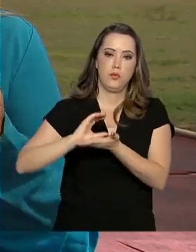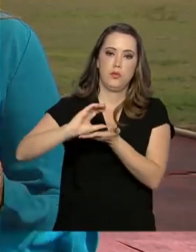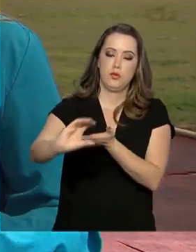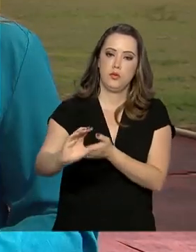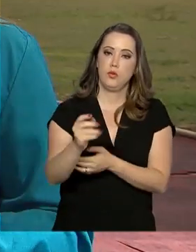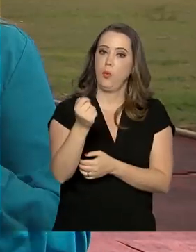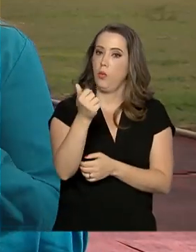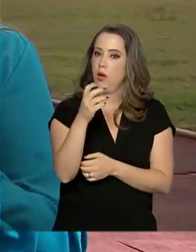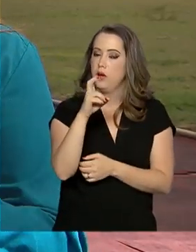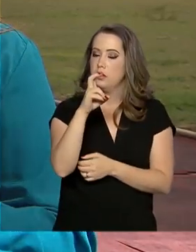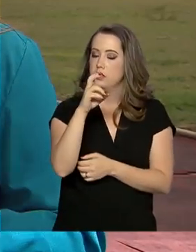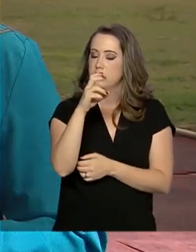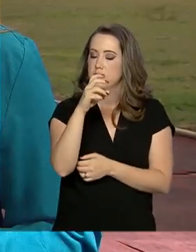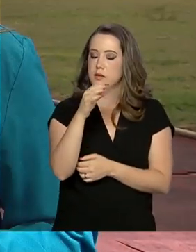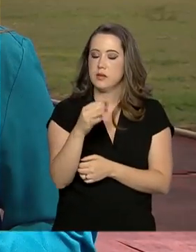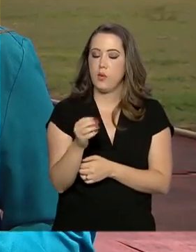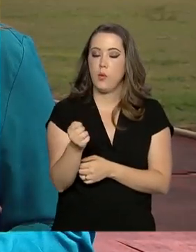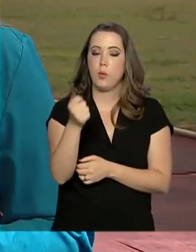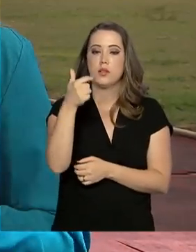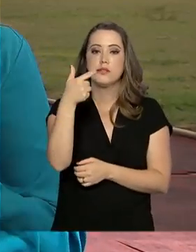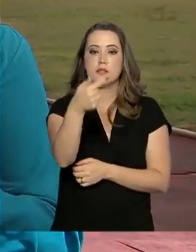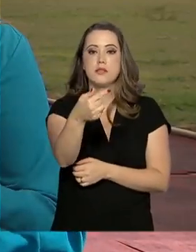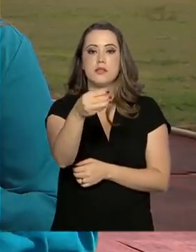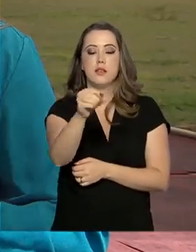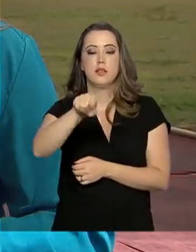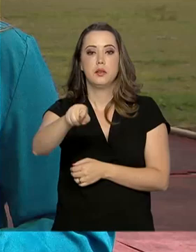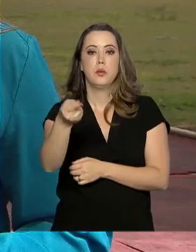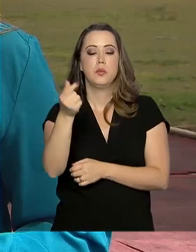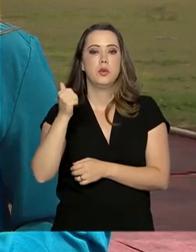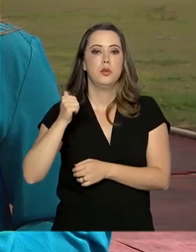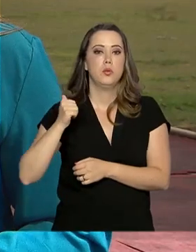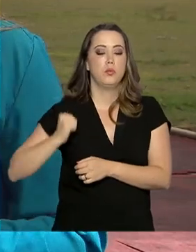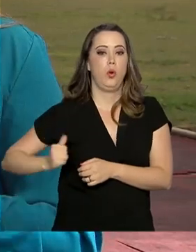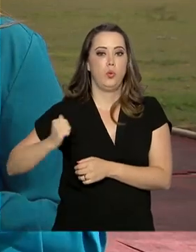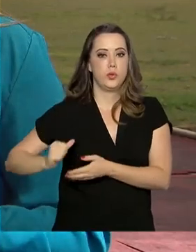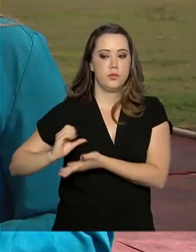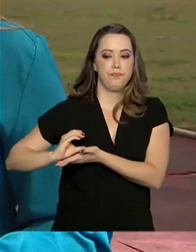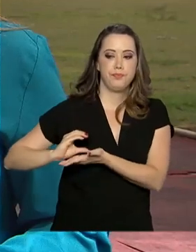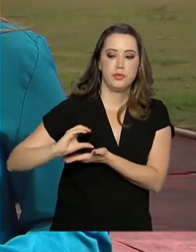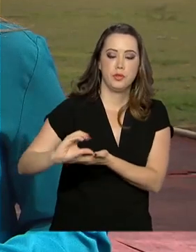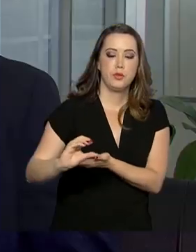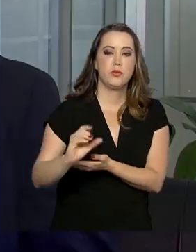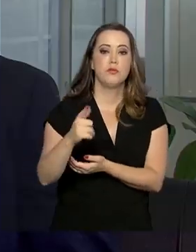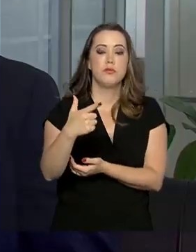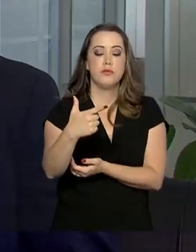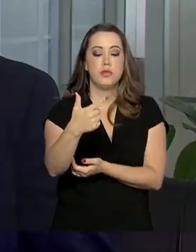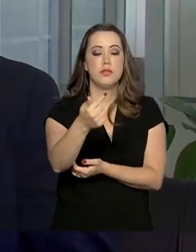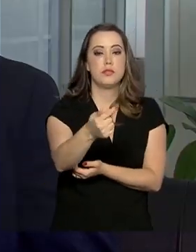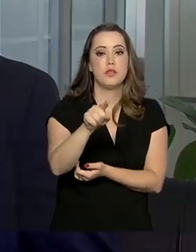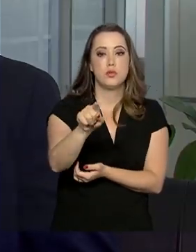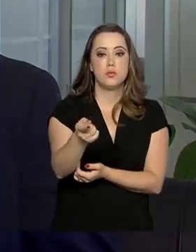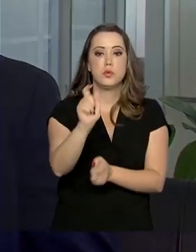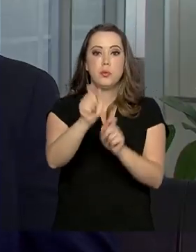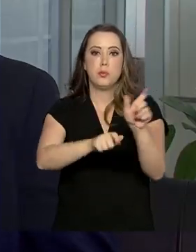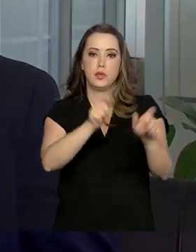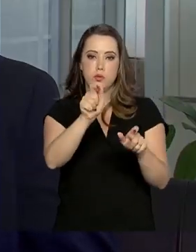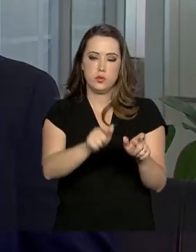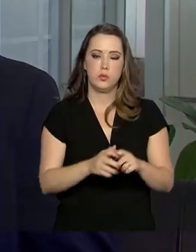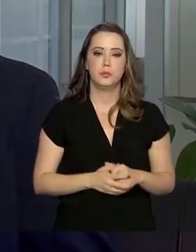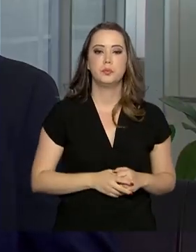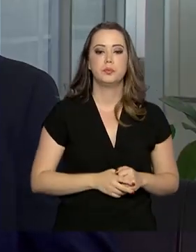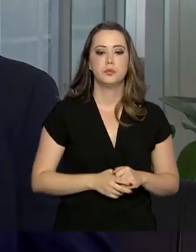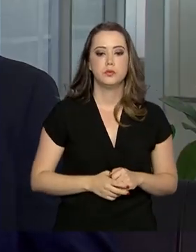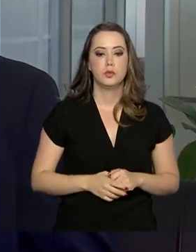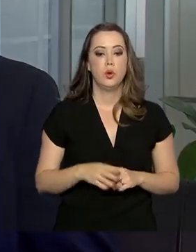quase 70 mil bolsas para 27 mil atletas assim como caio em 2019 houve uma